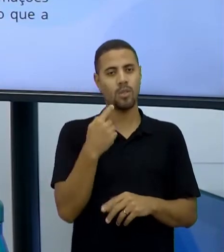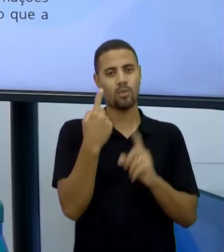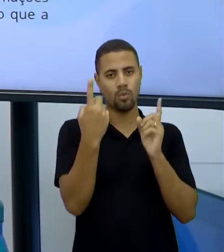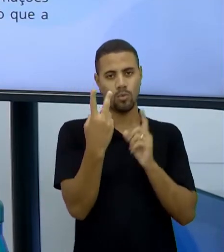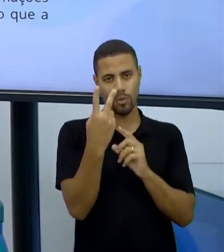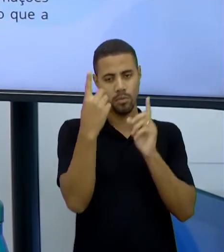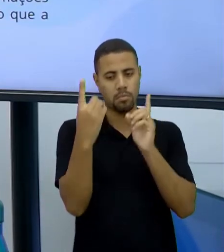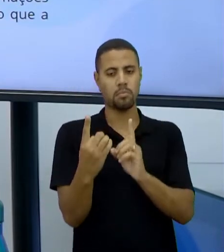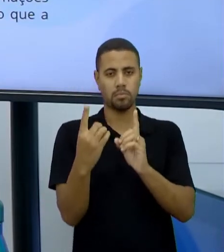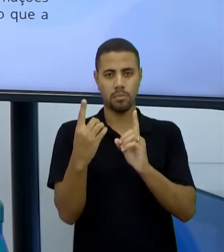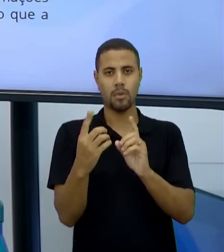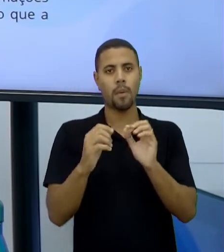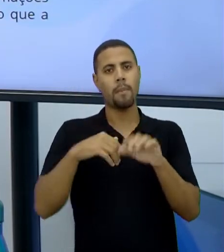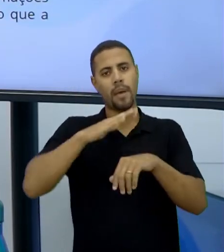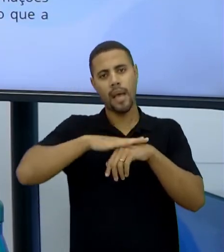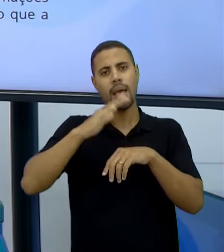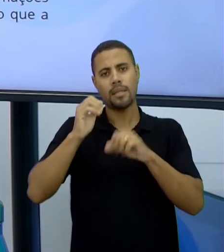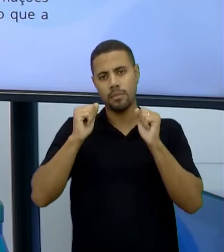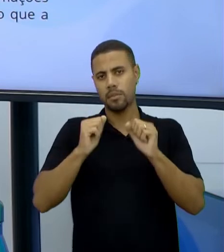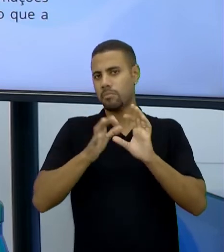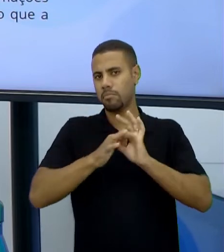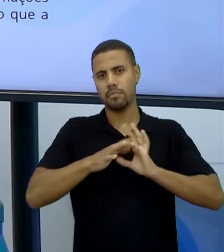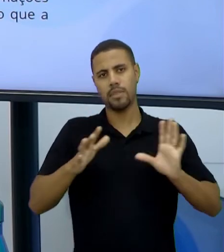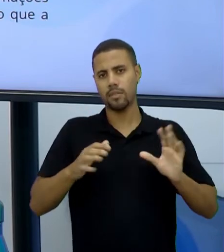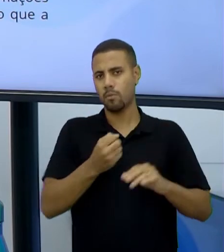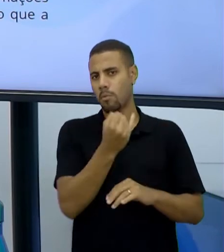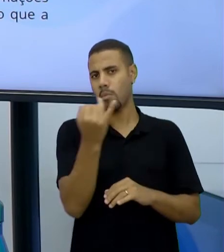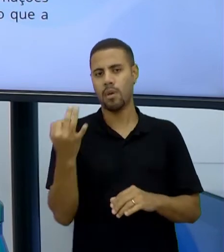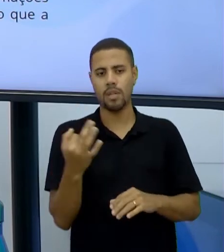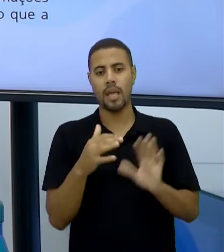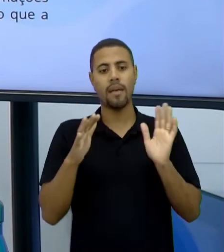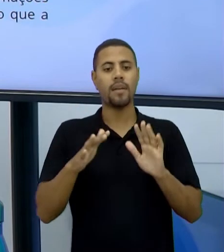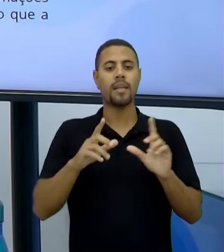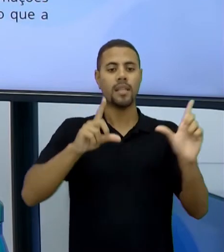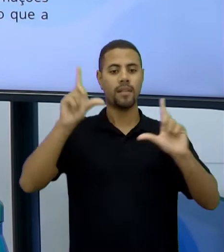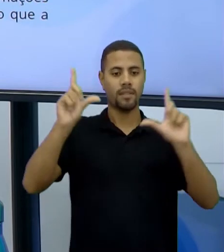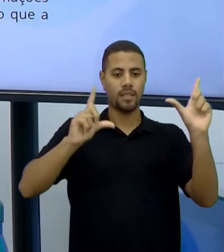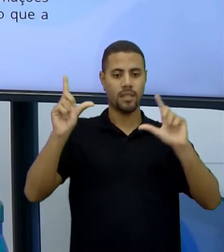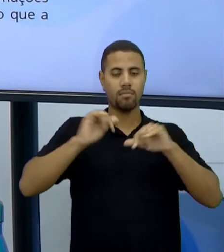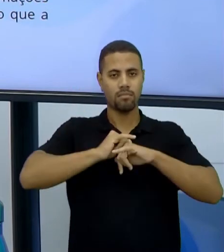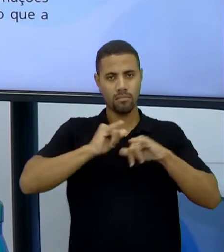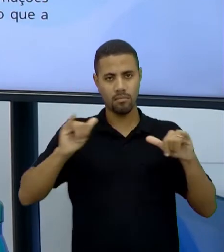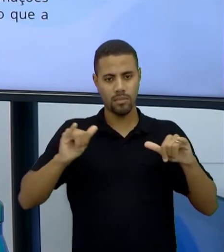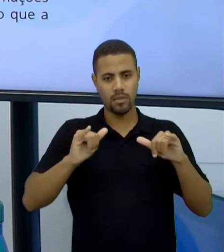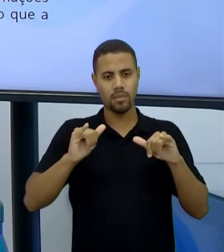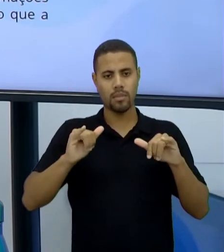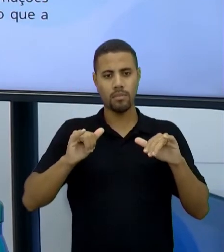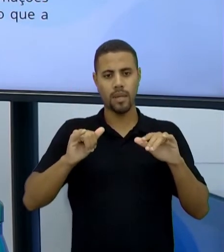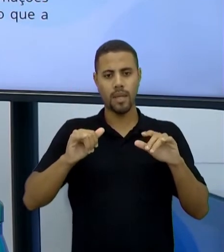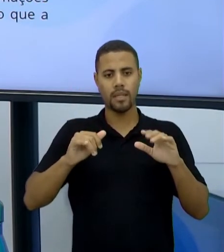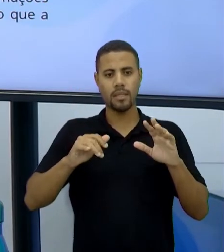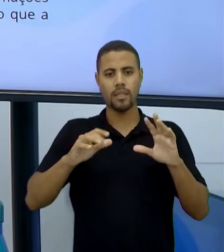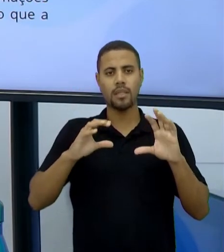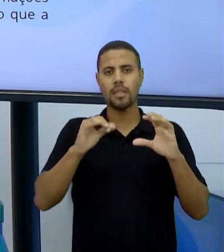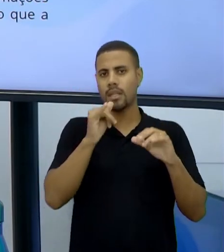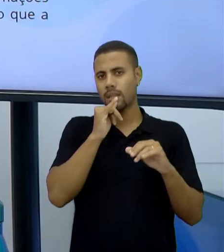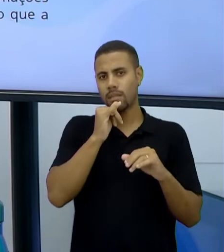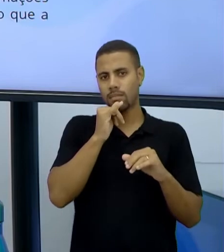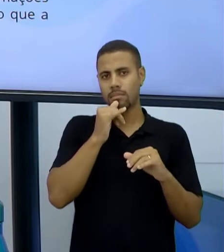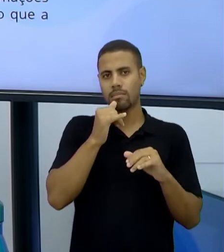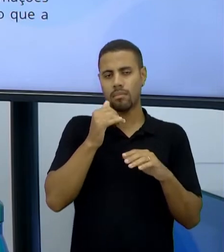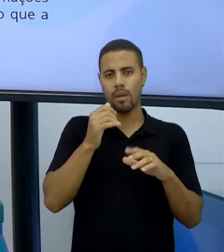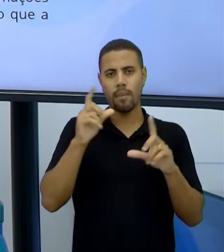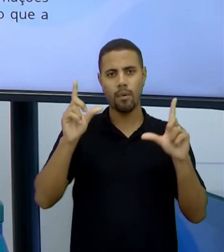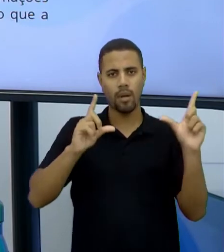aí outras. Isso geralmente acontece aí nos programas não de auditório, né? Mas